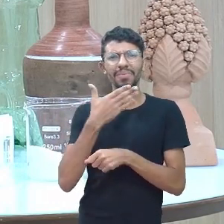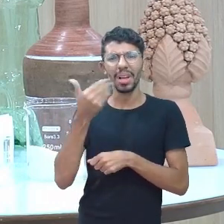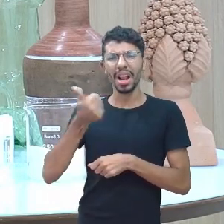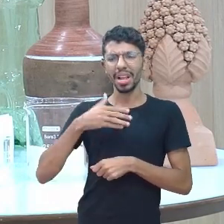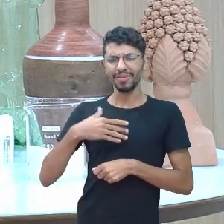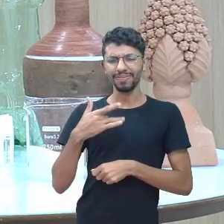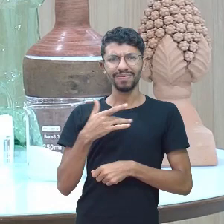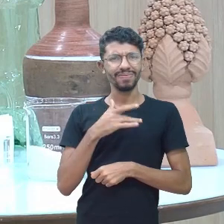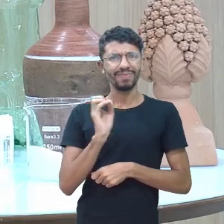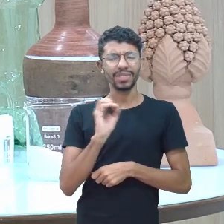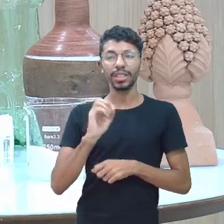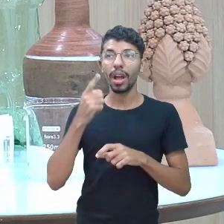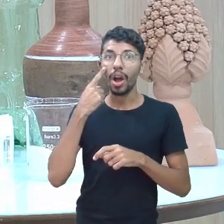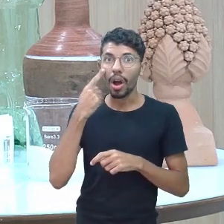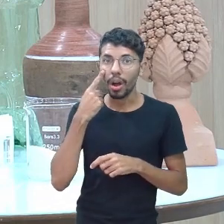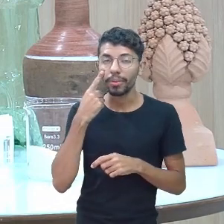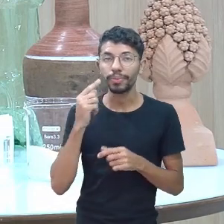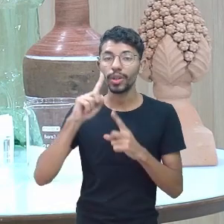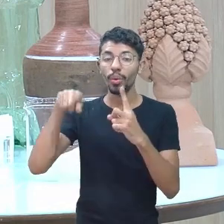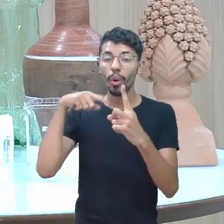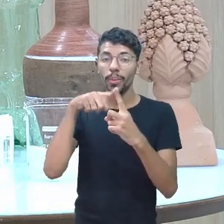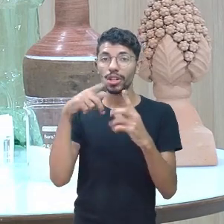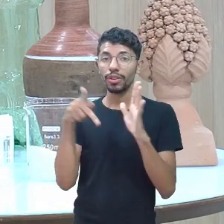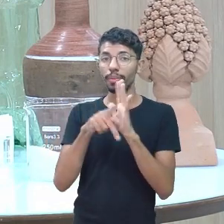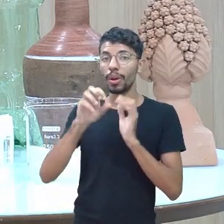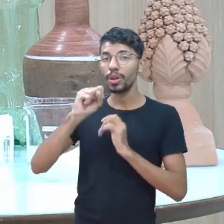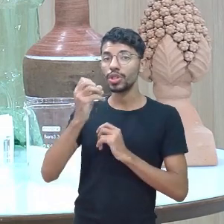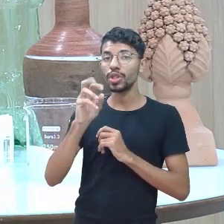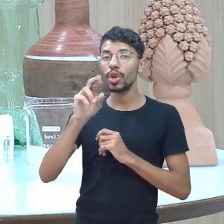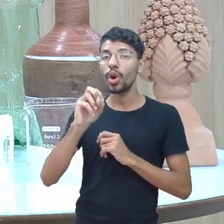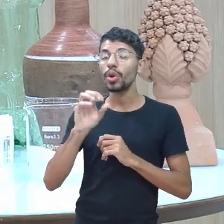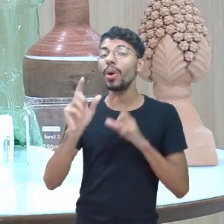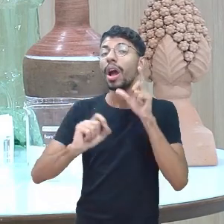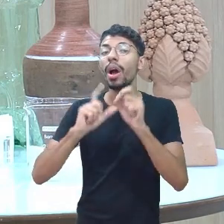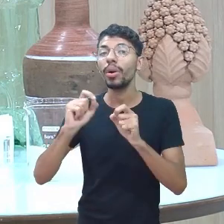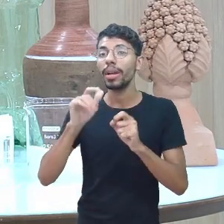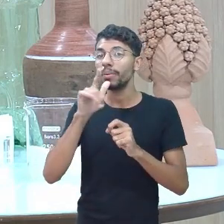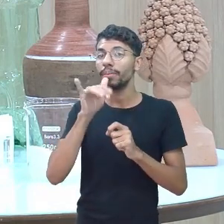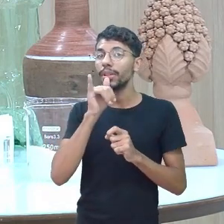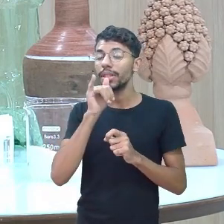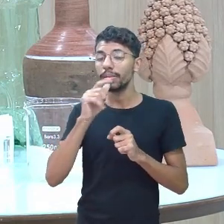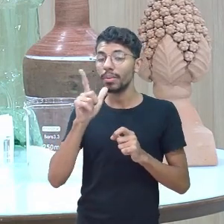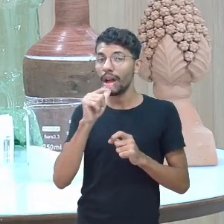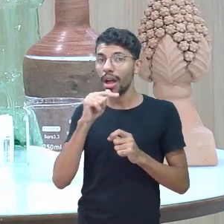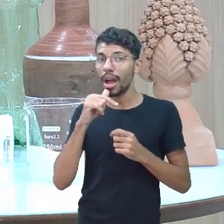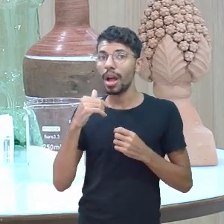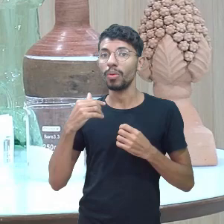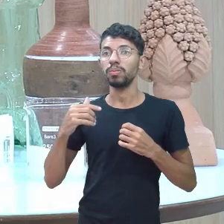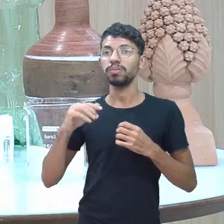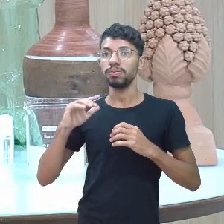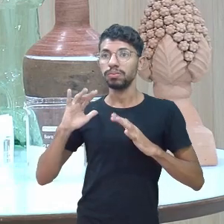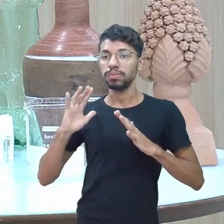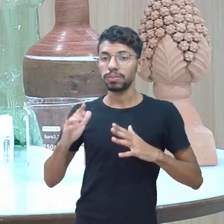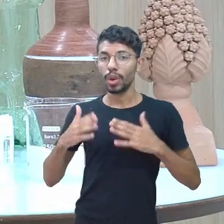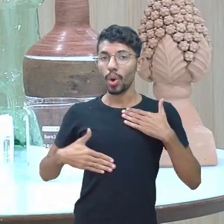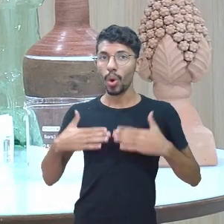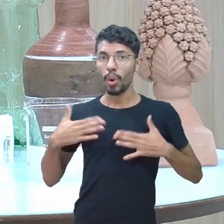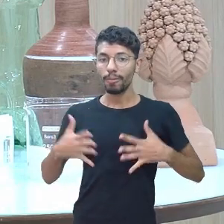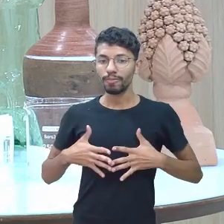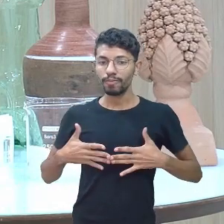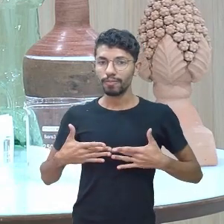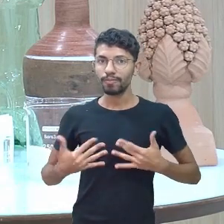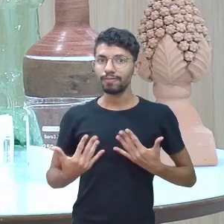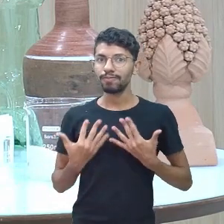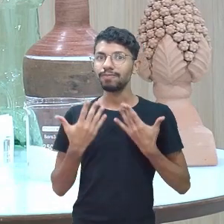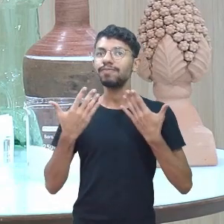é reidratar, é devolver algumas substâncias que no vômito ou na diarreia a gente perdeu. Então, ele vai ajudar